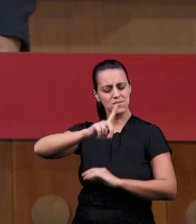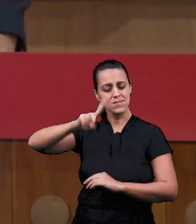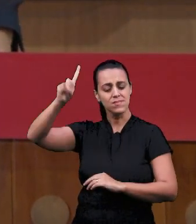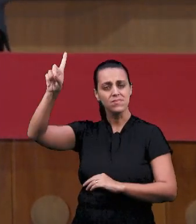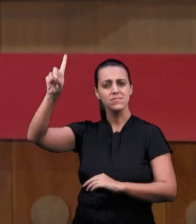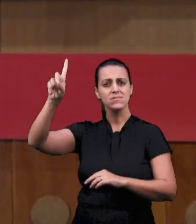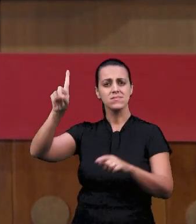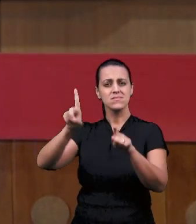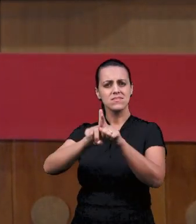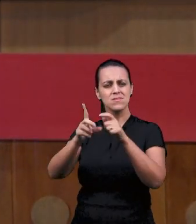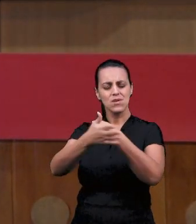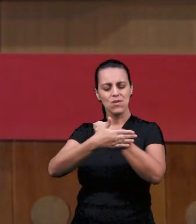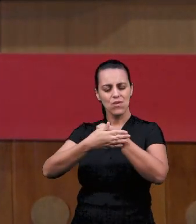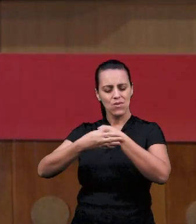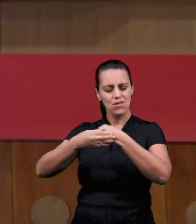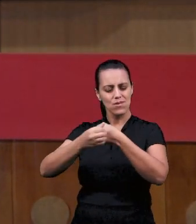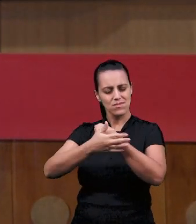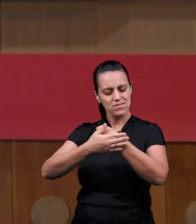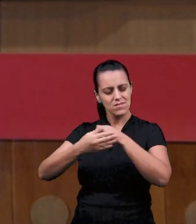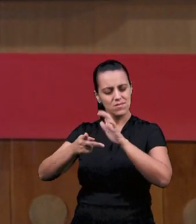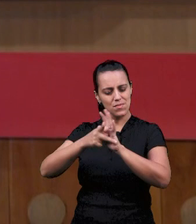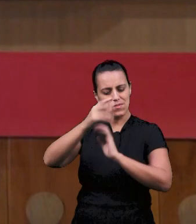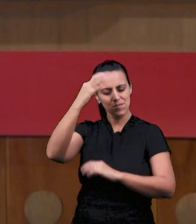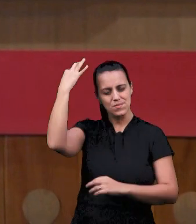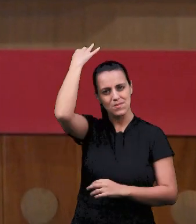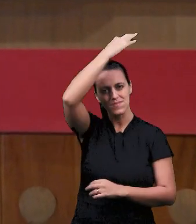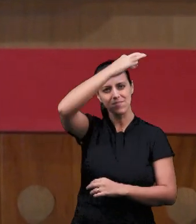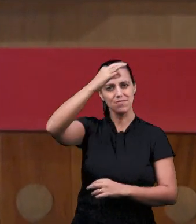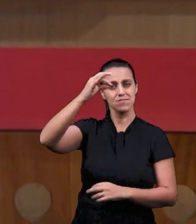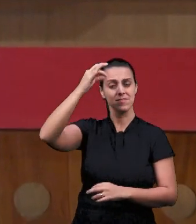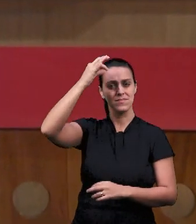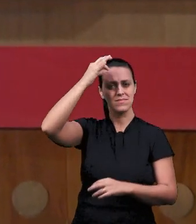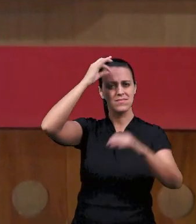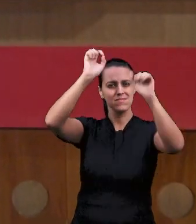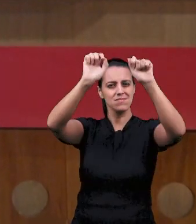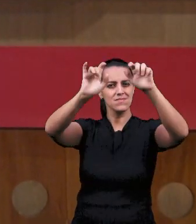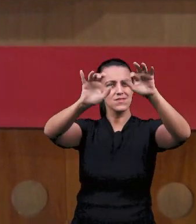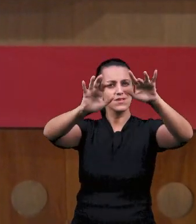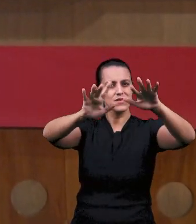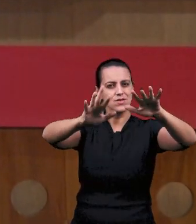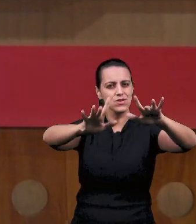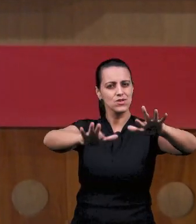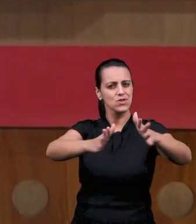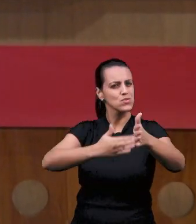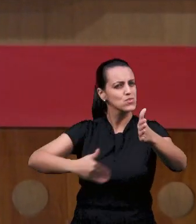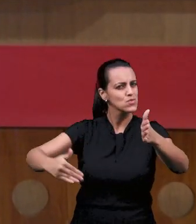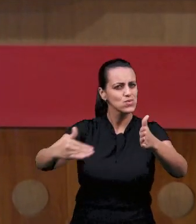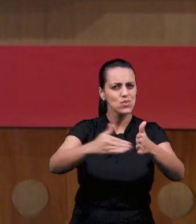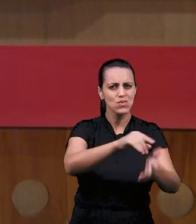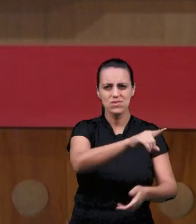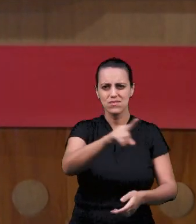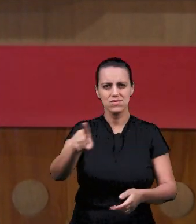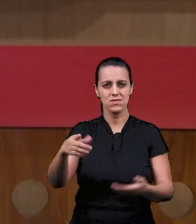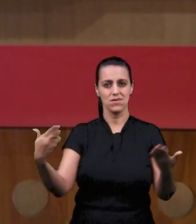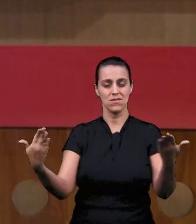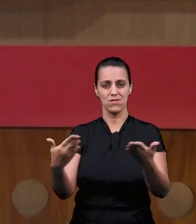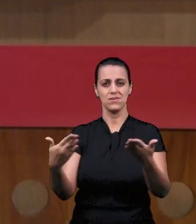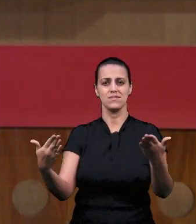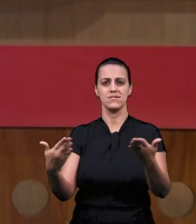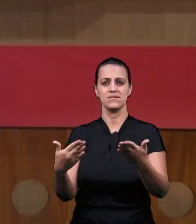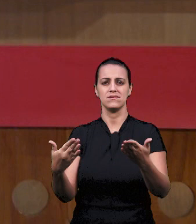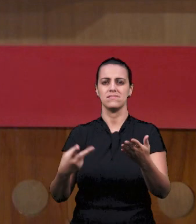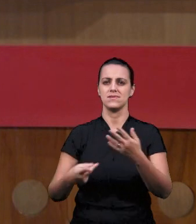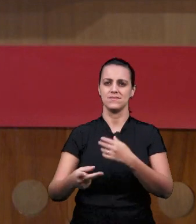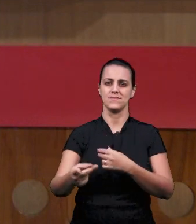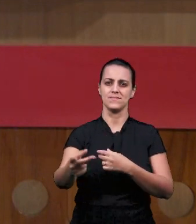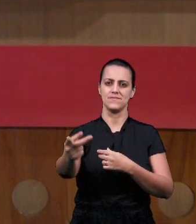e as consolações do Espírito Santo repouse sobre todos vós, hoje e para